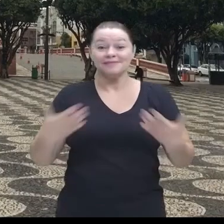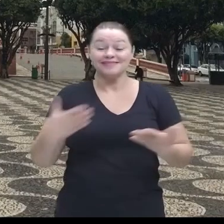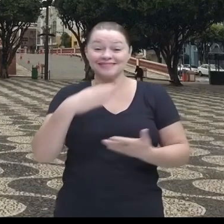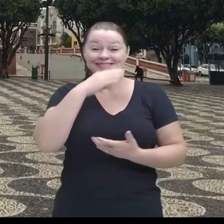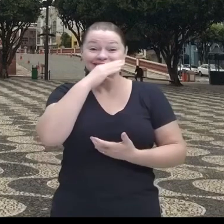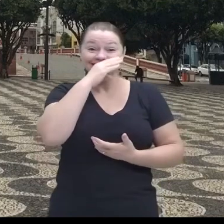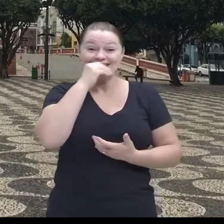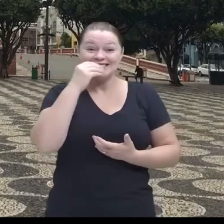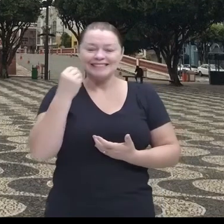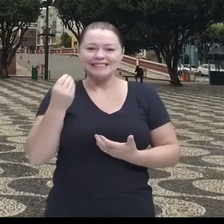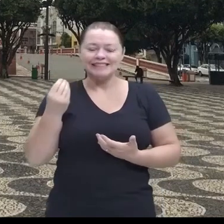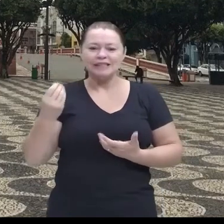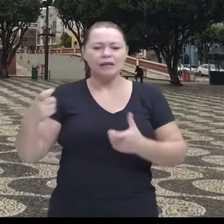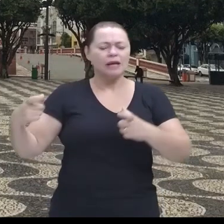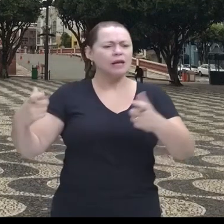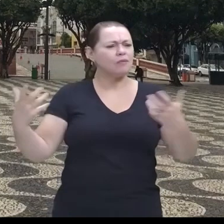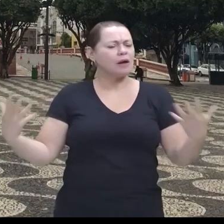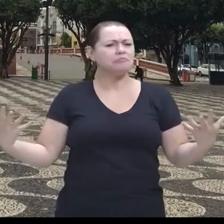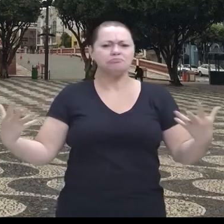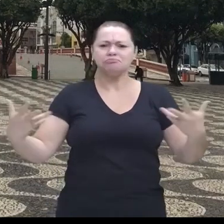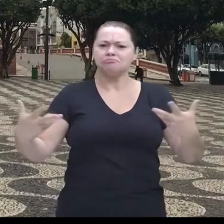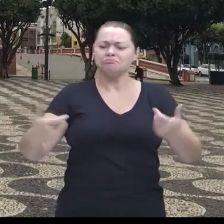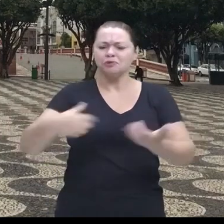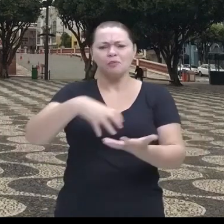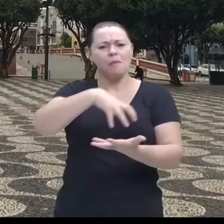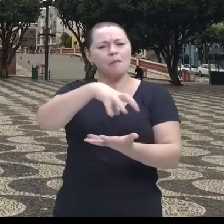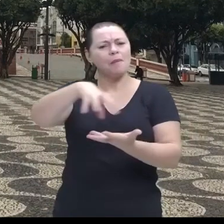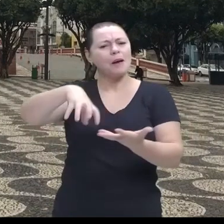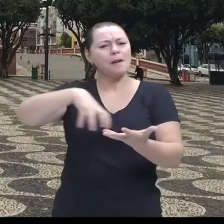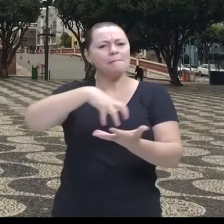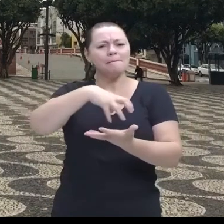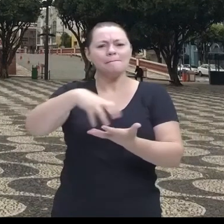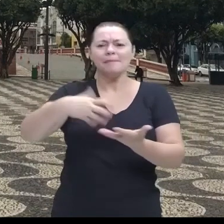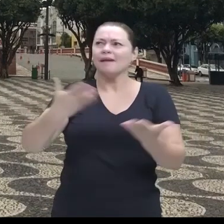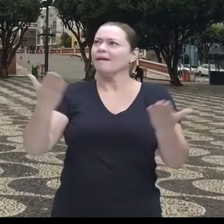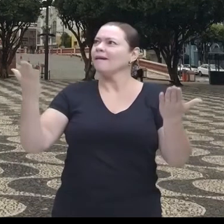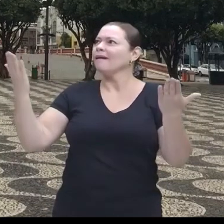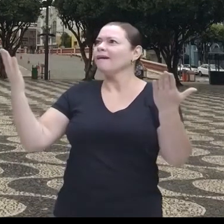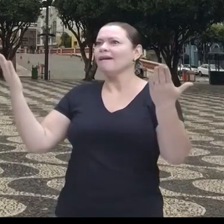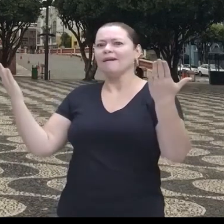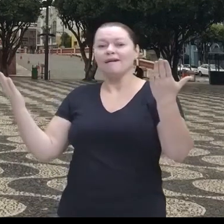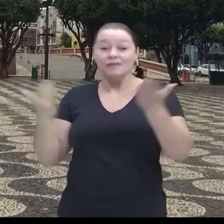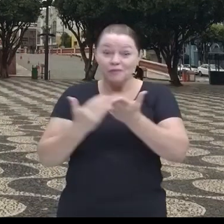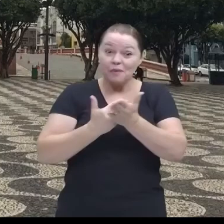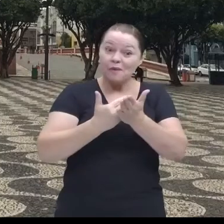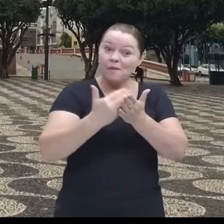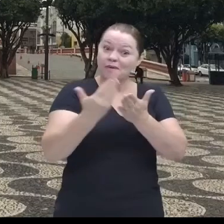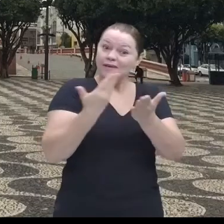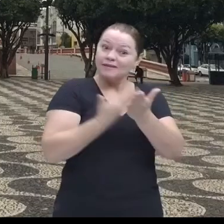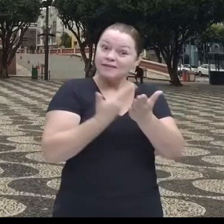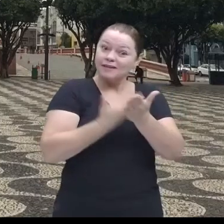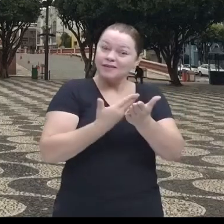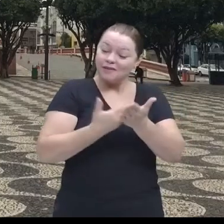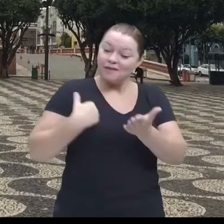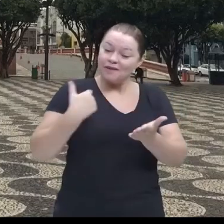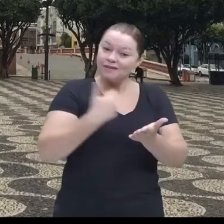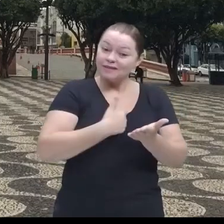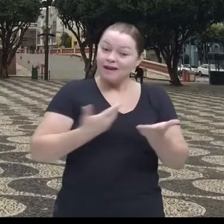Crianças, que lugar bonito, uma praça. Vamos iniciar a nossa aula divertida